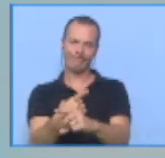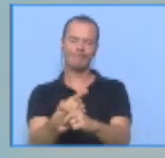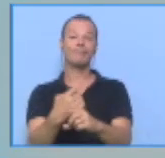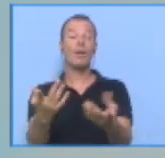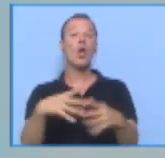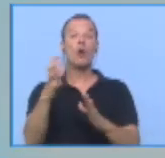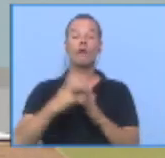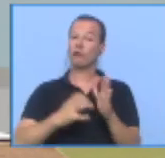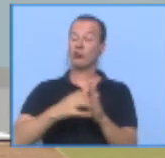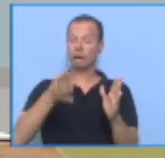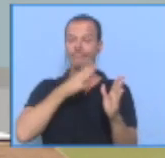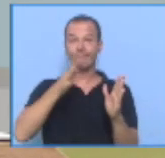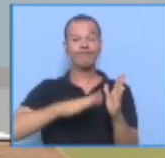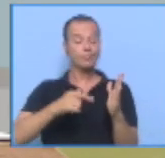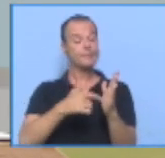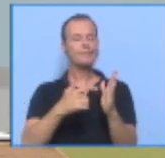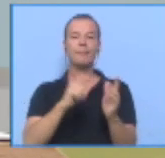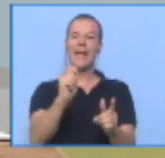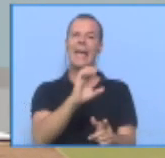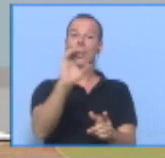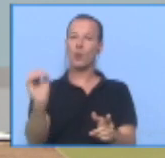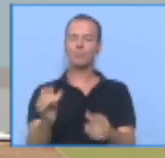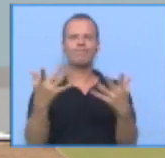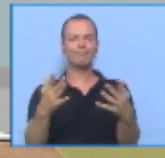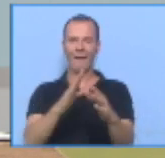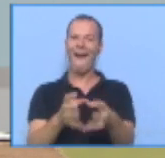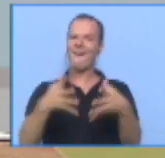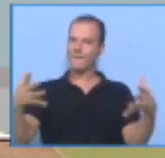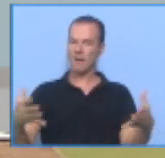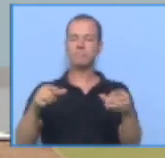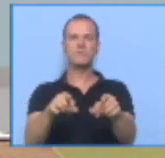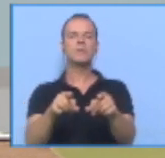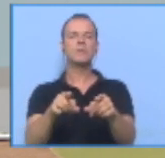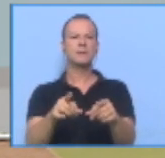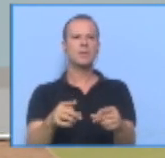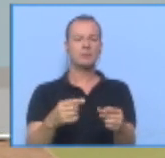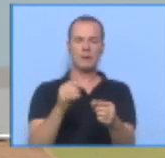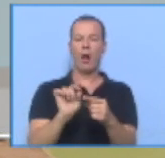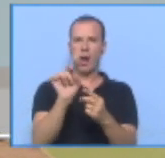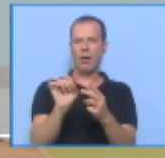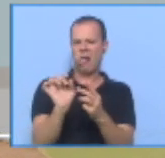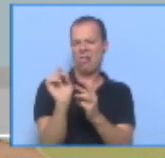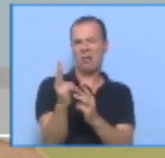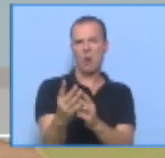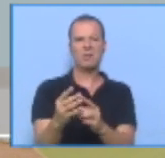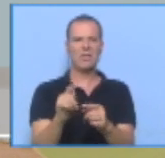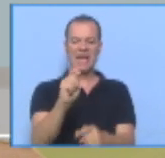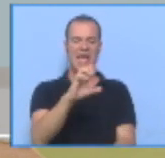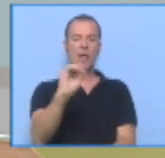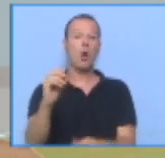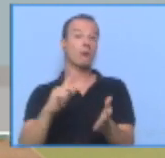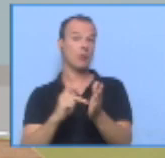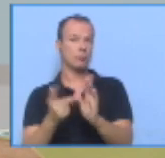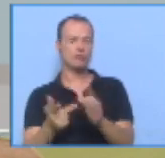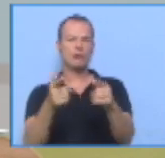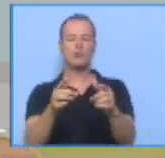dito, o texto fala-nos numa ecologia muito mais ampla. Dou 3 ou 4 notas. Por exemplo, a